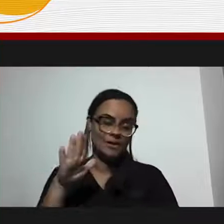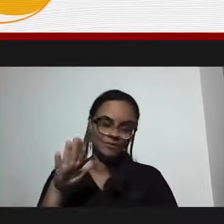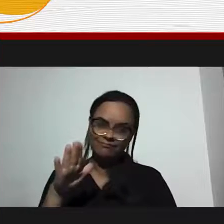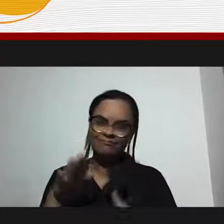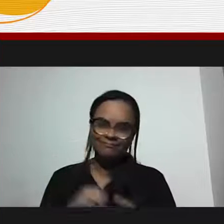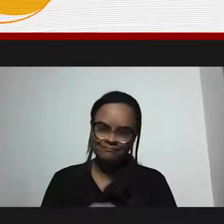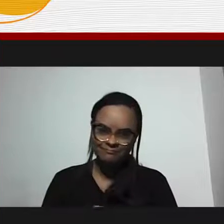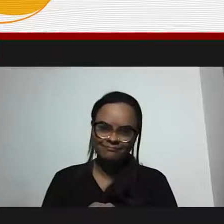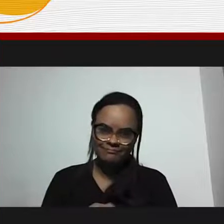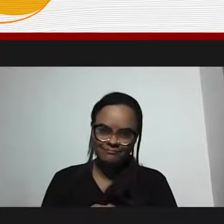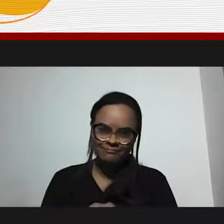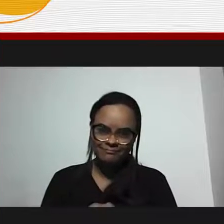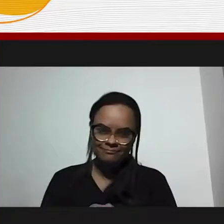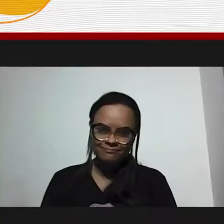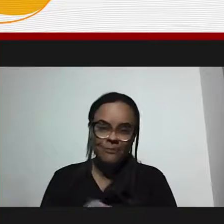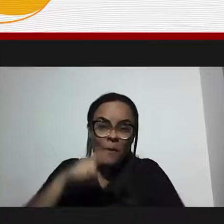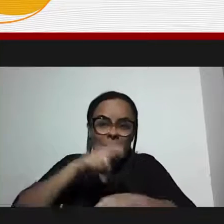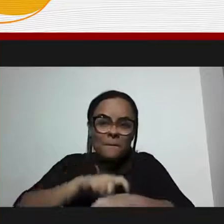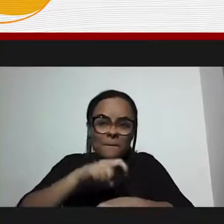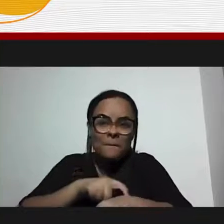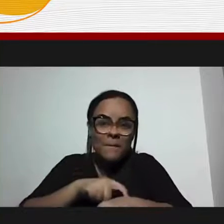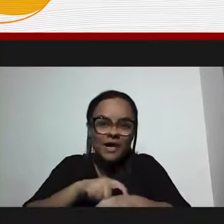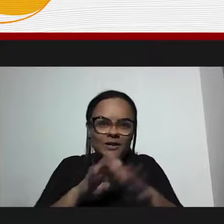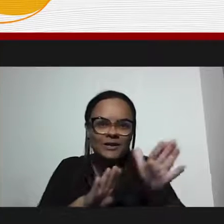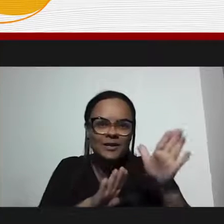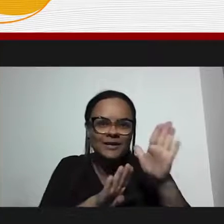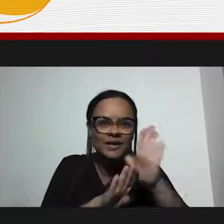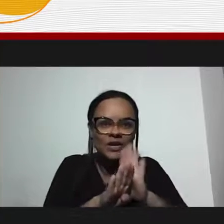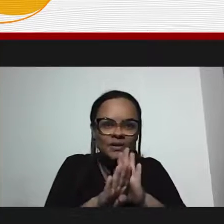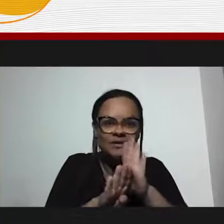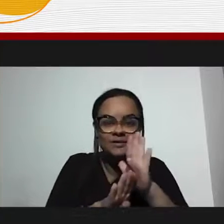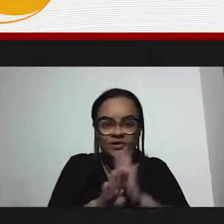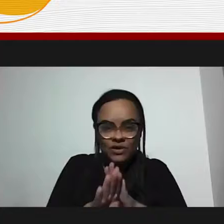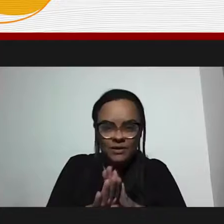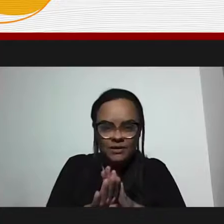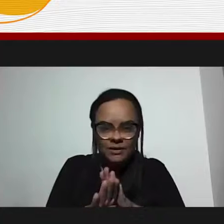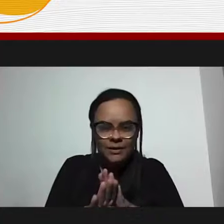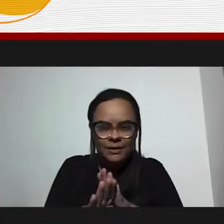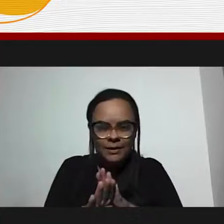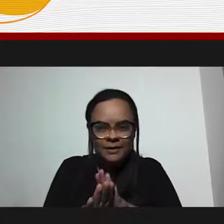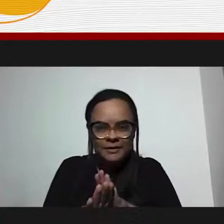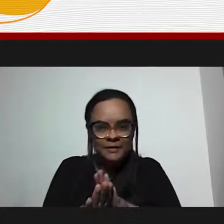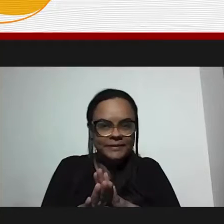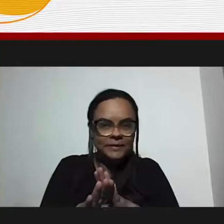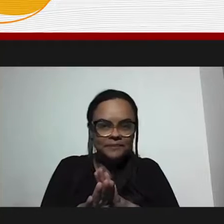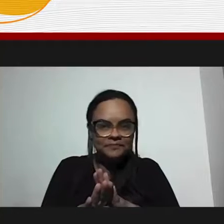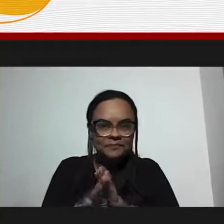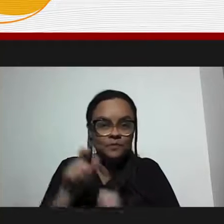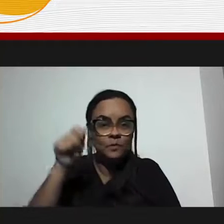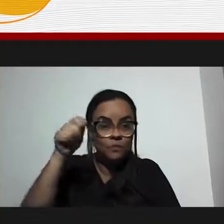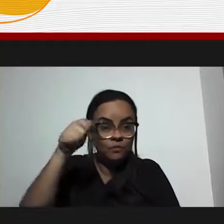aí chega o grande momento, o momento do acendimento da pira dos jogos.